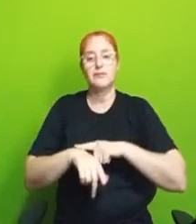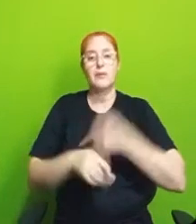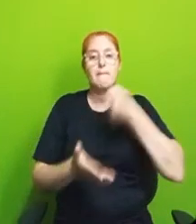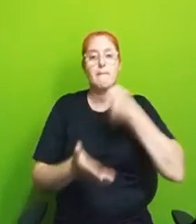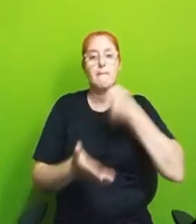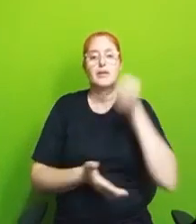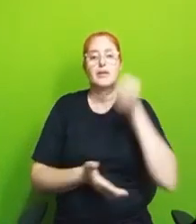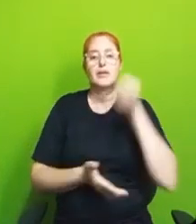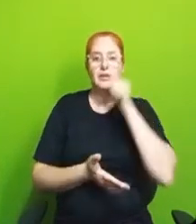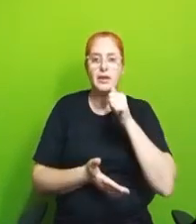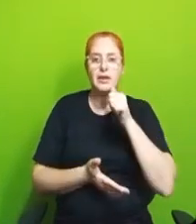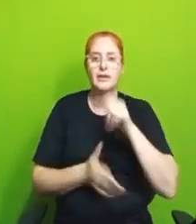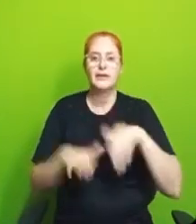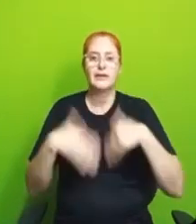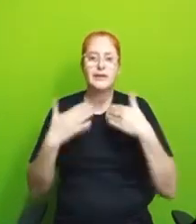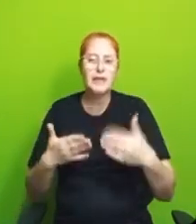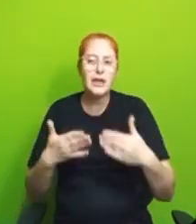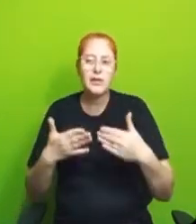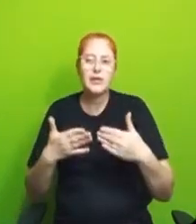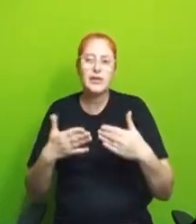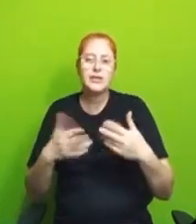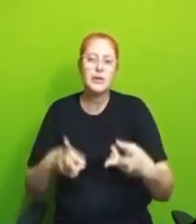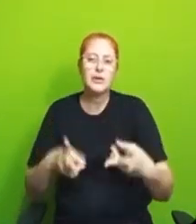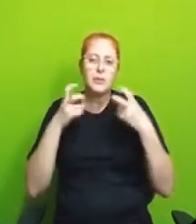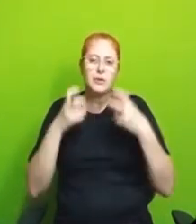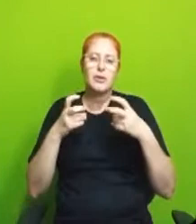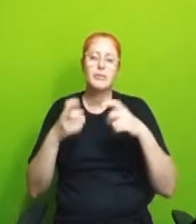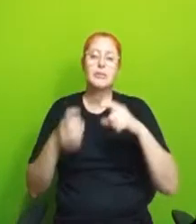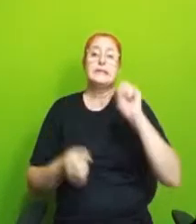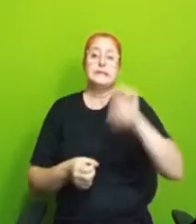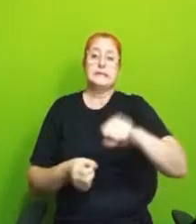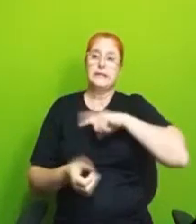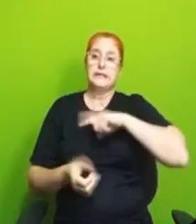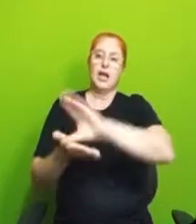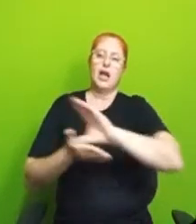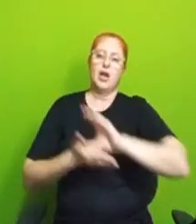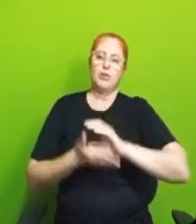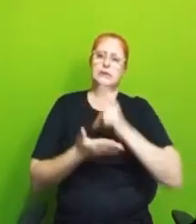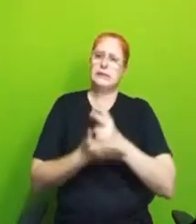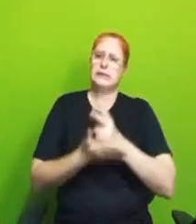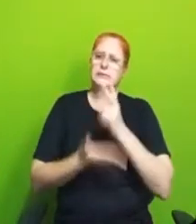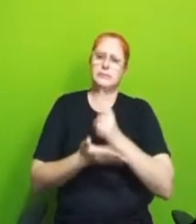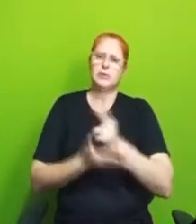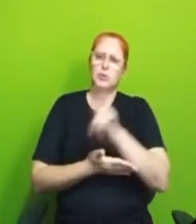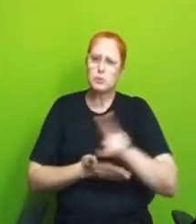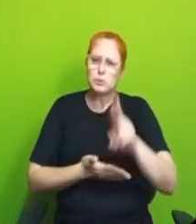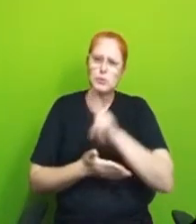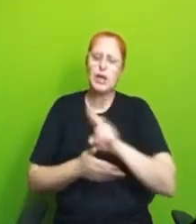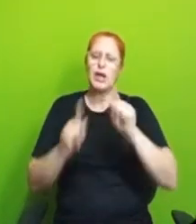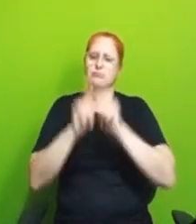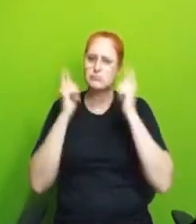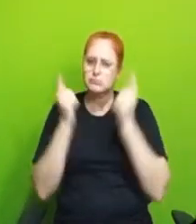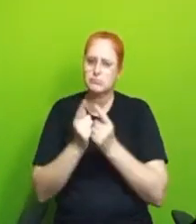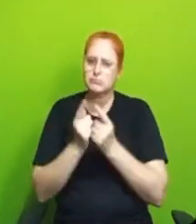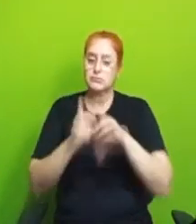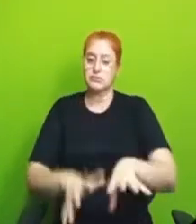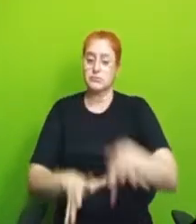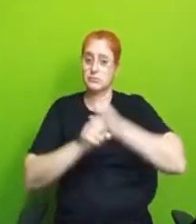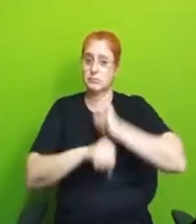que é invisibilizado, mas ele é um recurso permanente, utilizado, gerido, acionado, né, apropriado pelo Estado